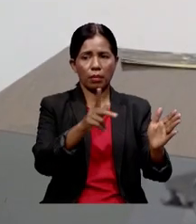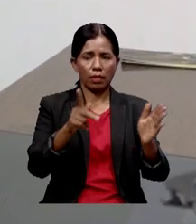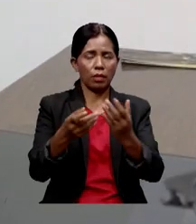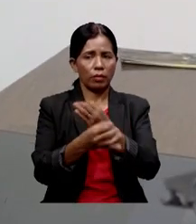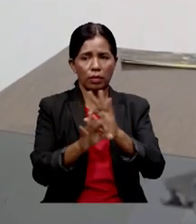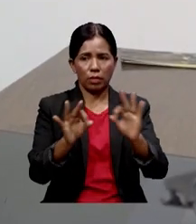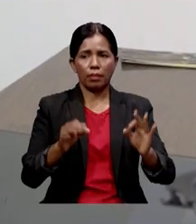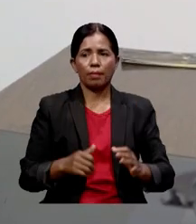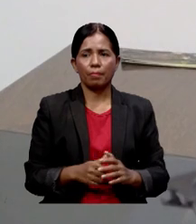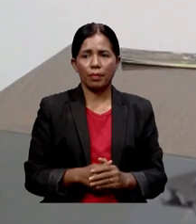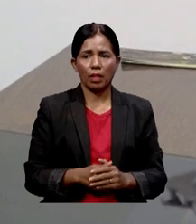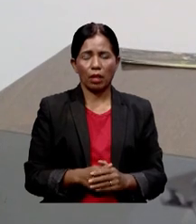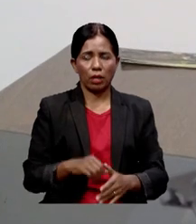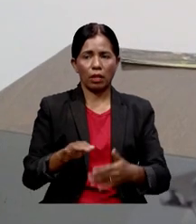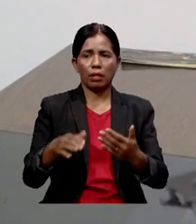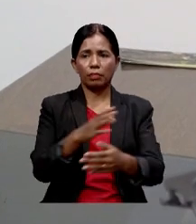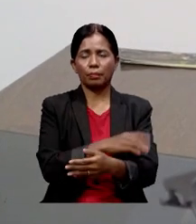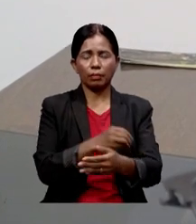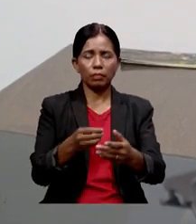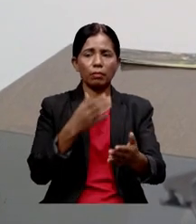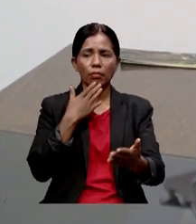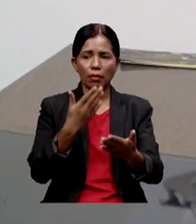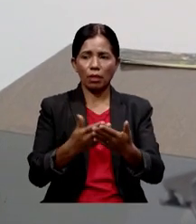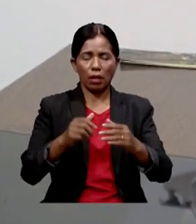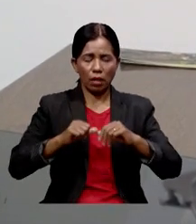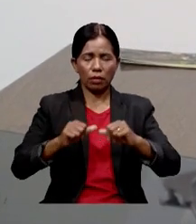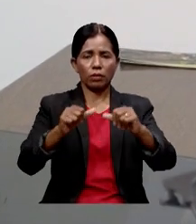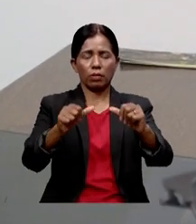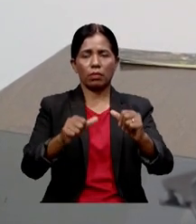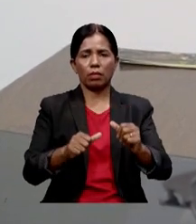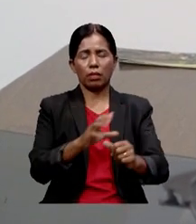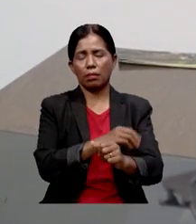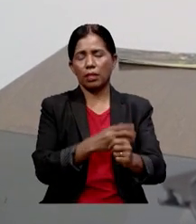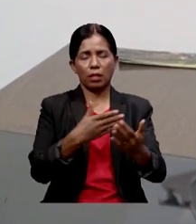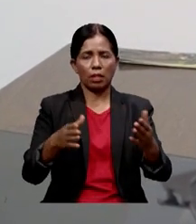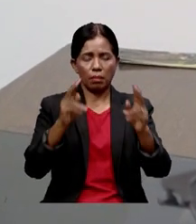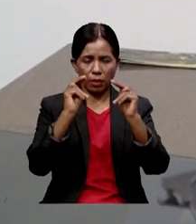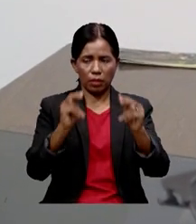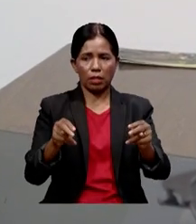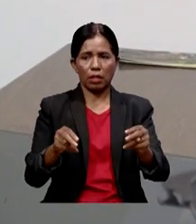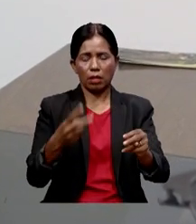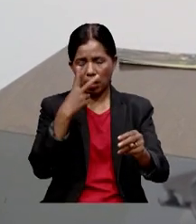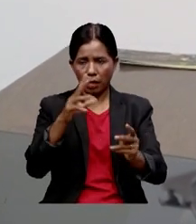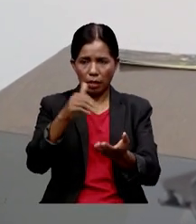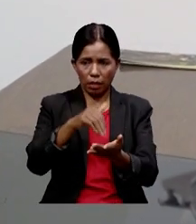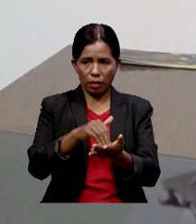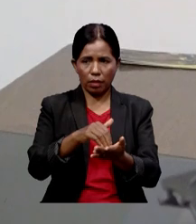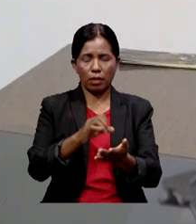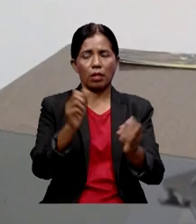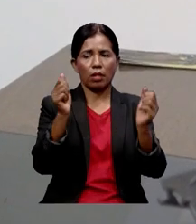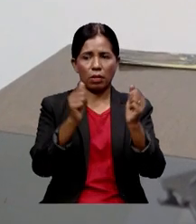tiona. Buat nebe dia que hau continua, buat nebe precisa halo revisão